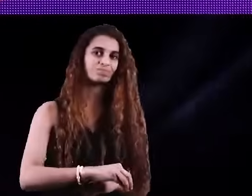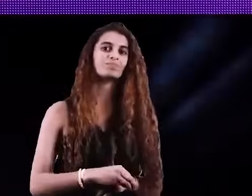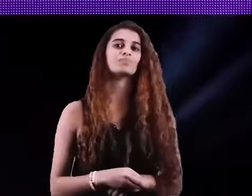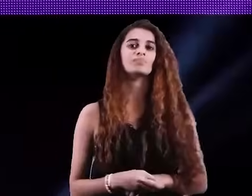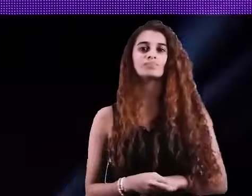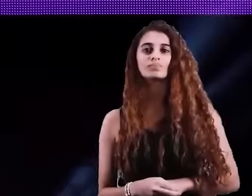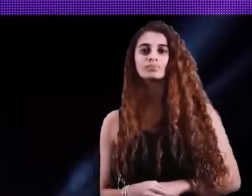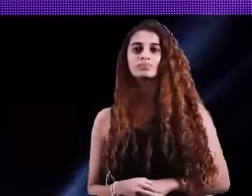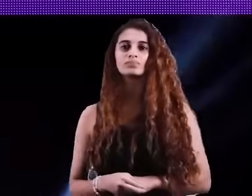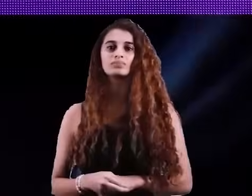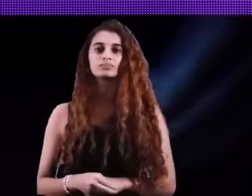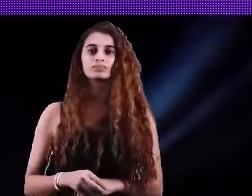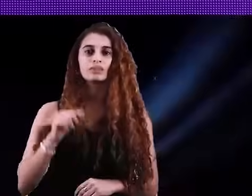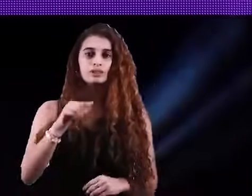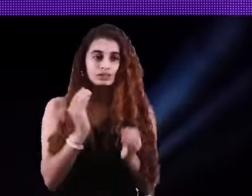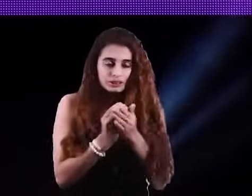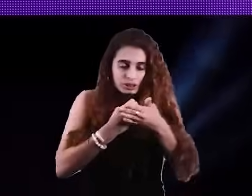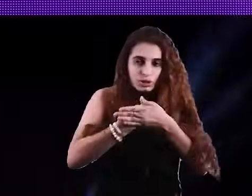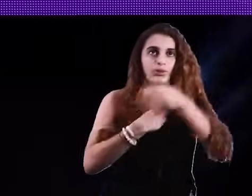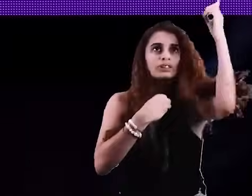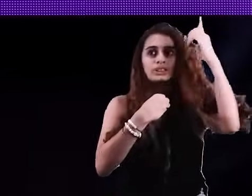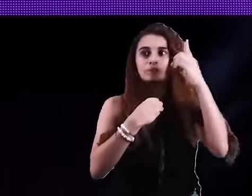você pode se esconder na concha da presença de Deus.